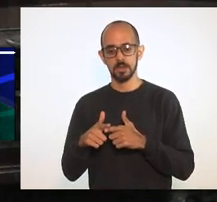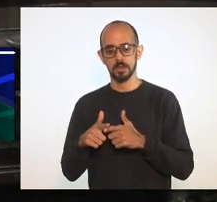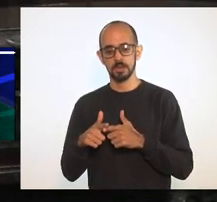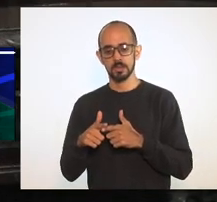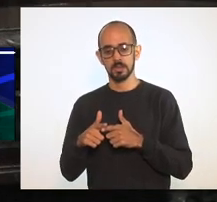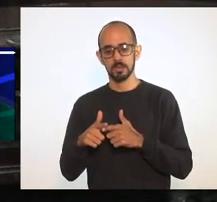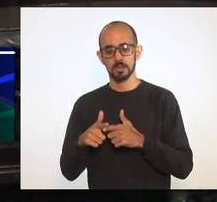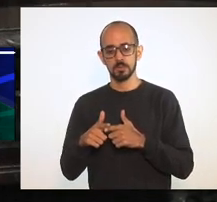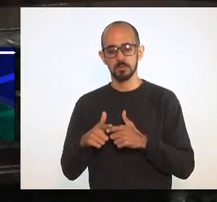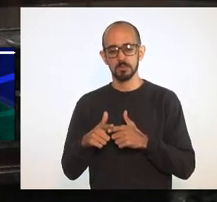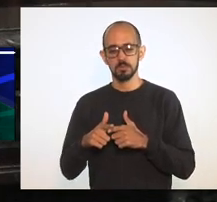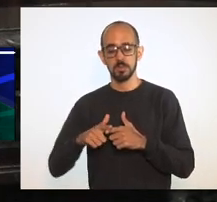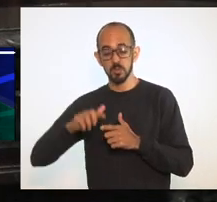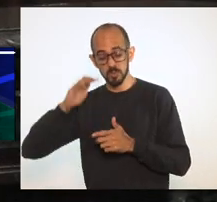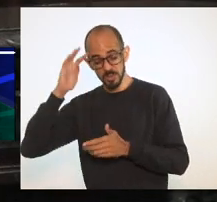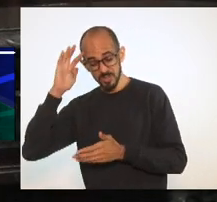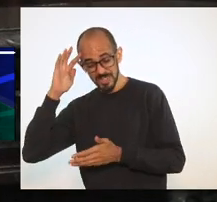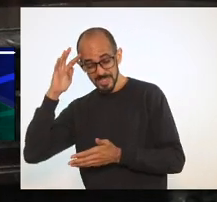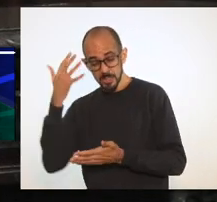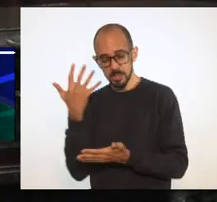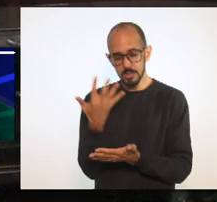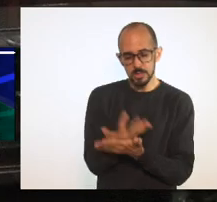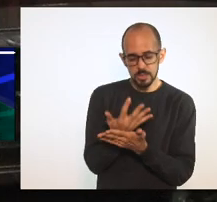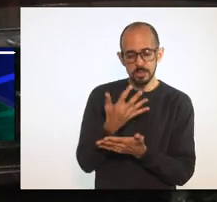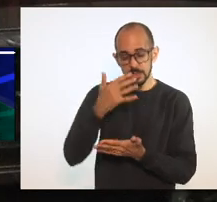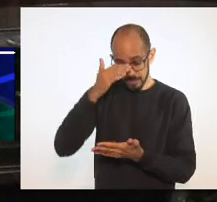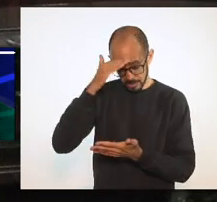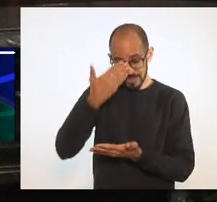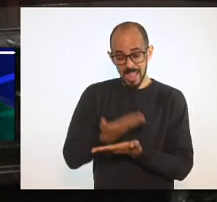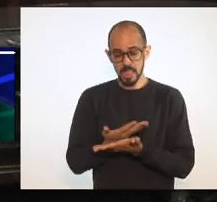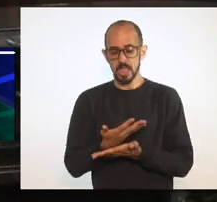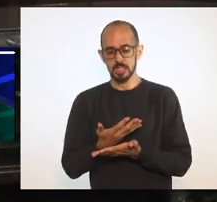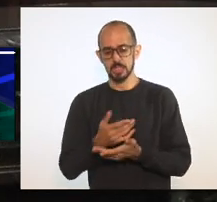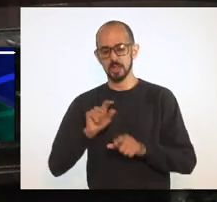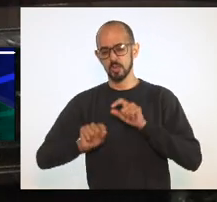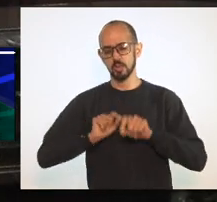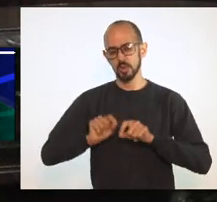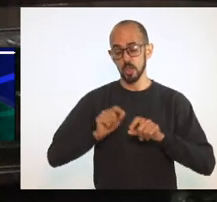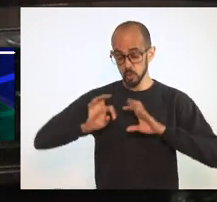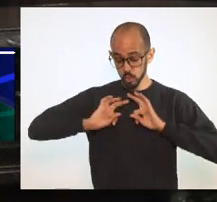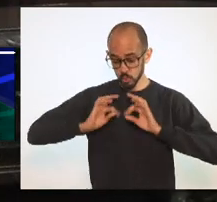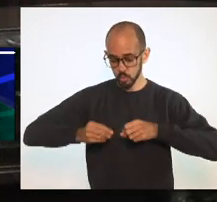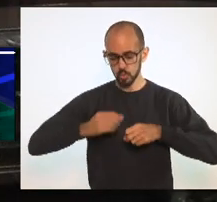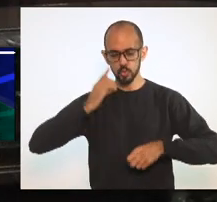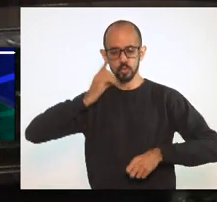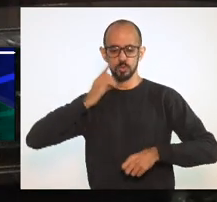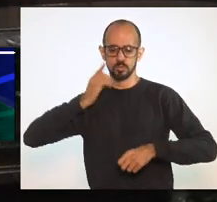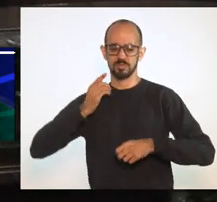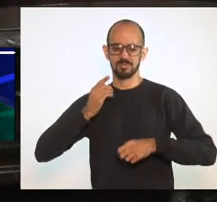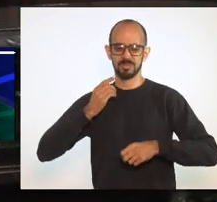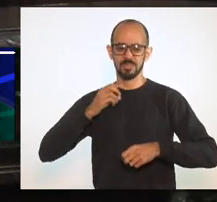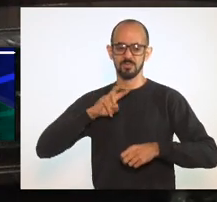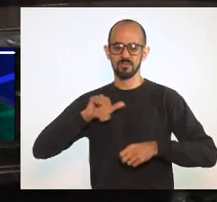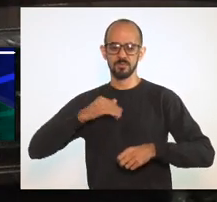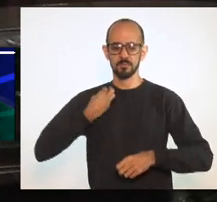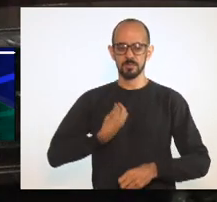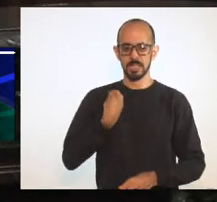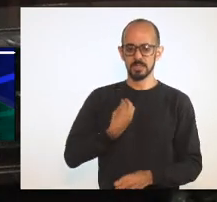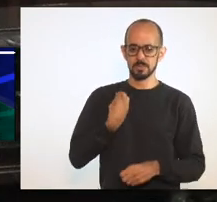Eu tenho certeza que todos os parlamentares que vão participar dessa CPI têm muito a colaborar, mas nós precisamos